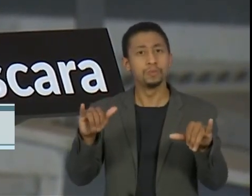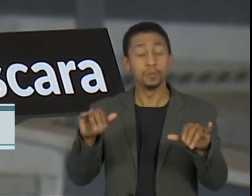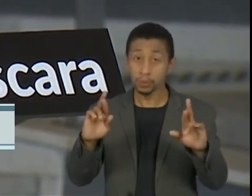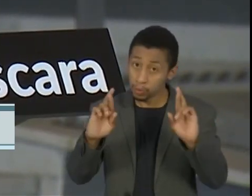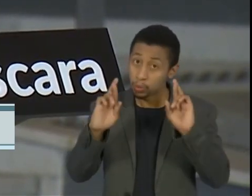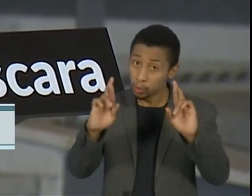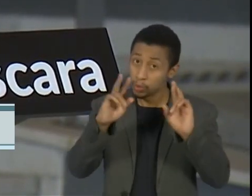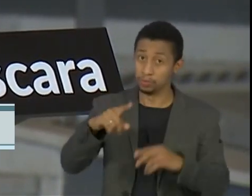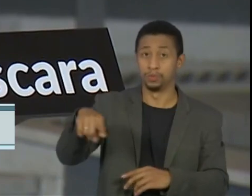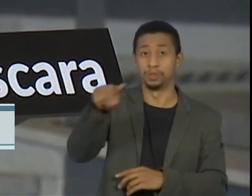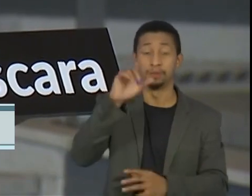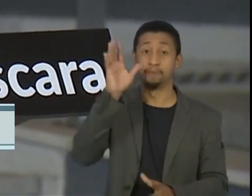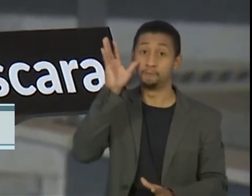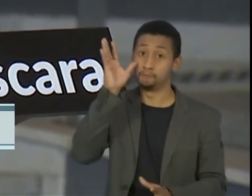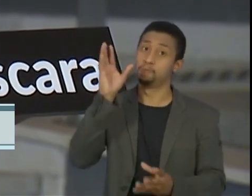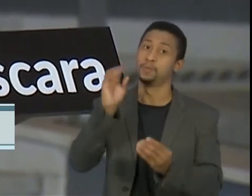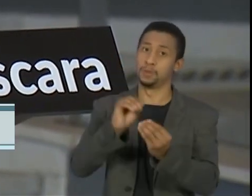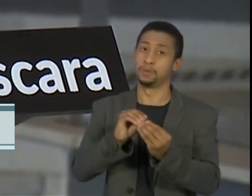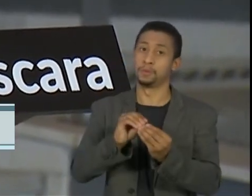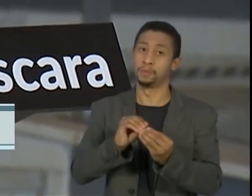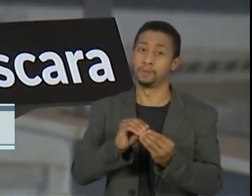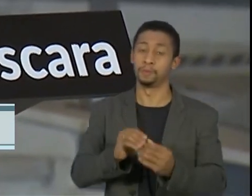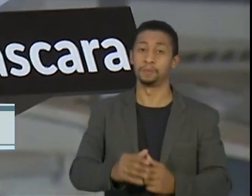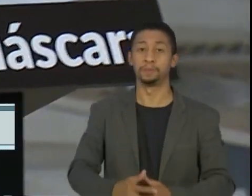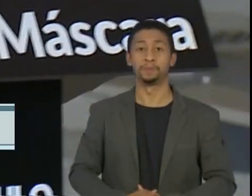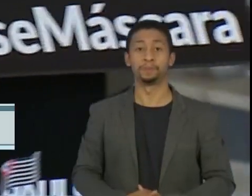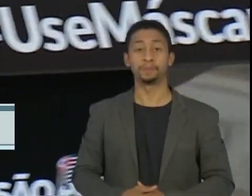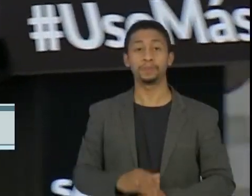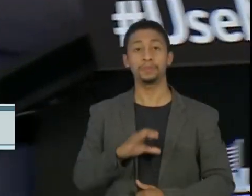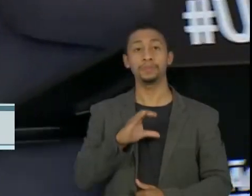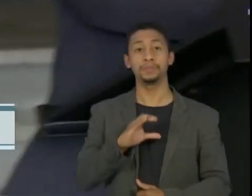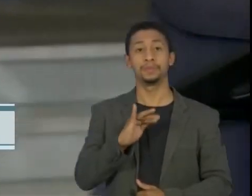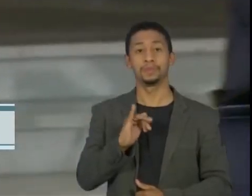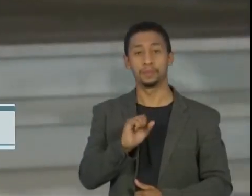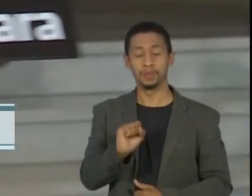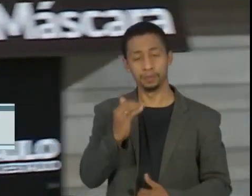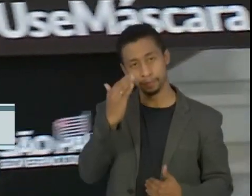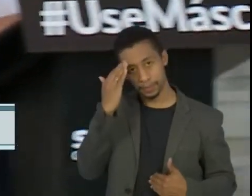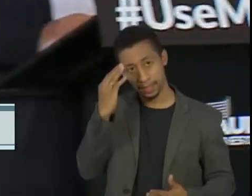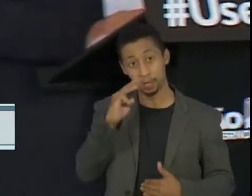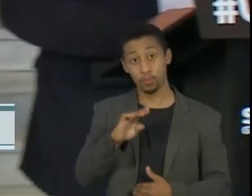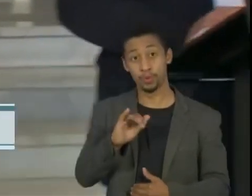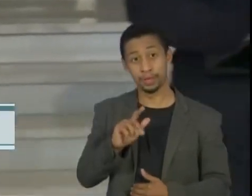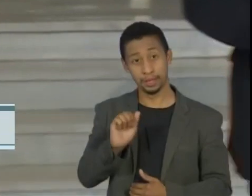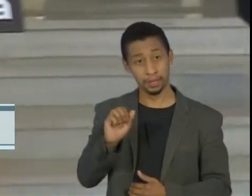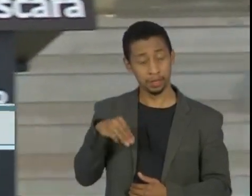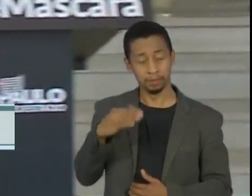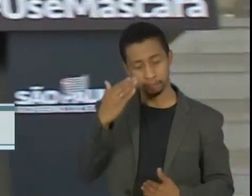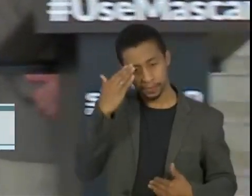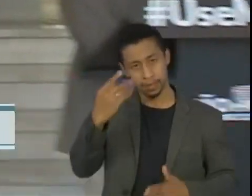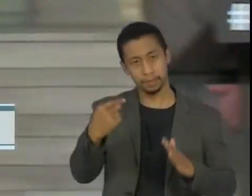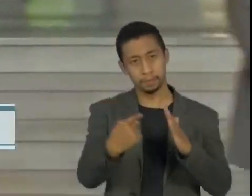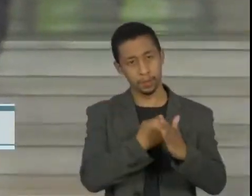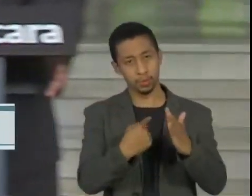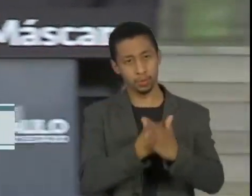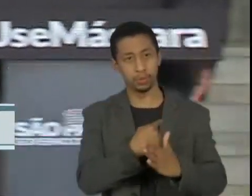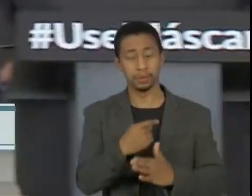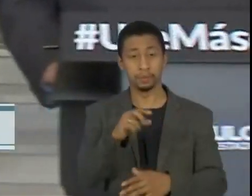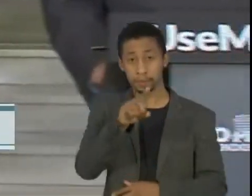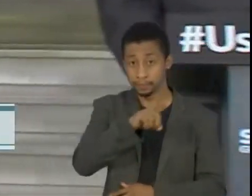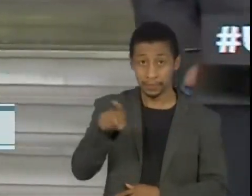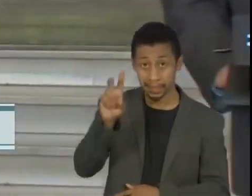todos entendam essa mensagem. Cristina, muito obrigado. William Cury, mais uma vez, muito obrigado pelas perguntas. Quero lembrar